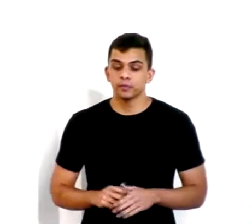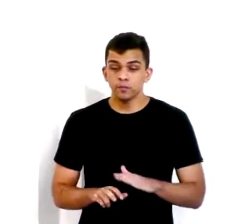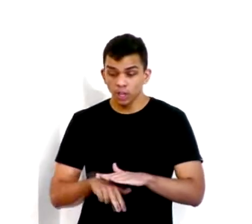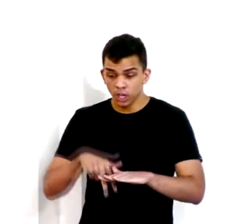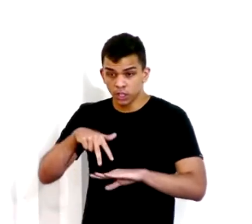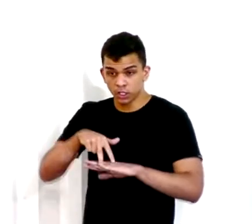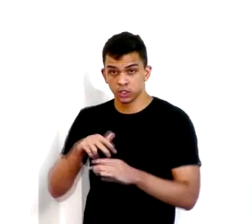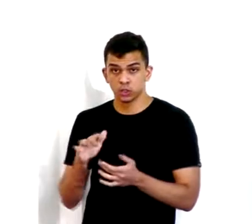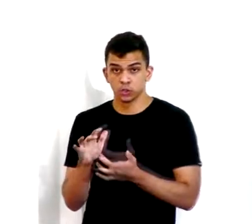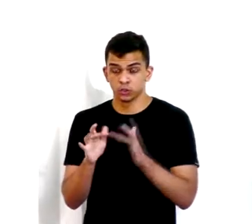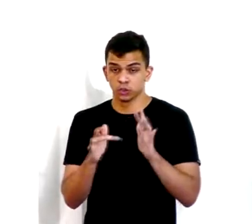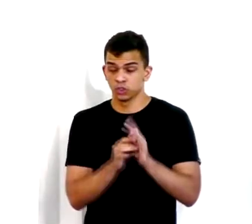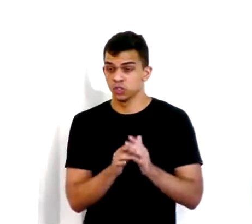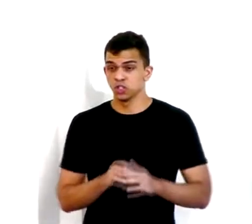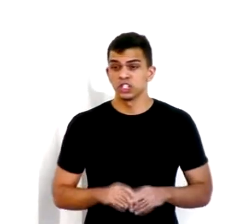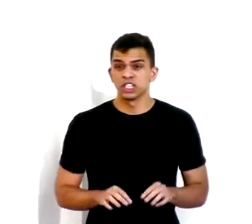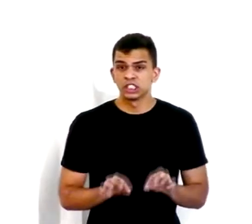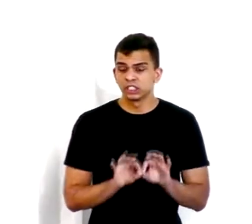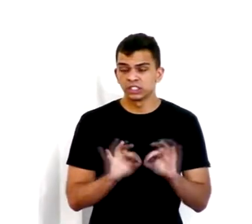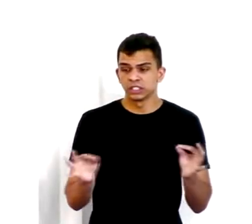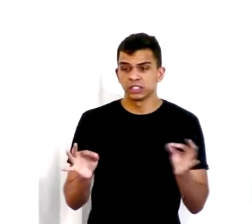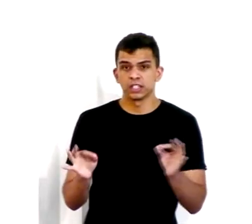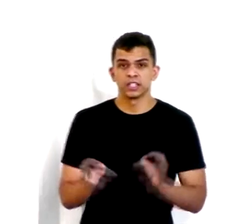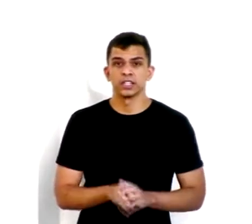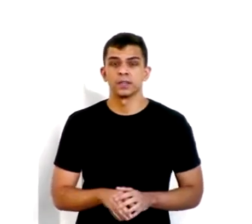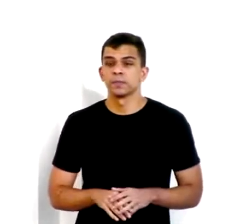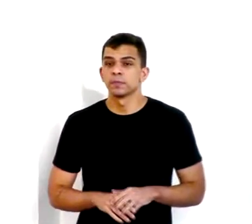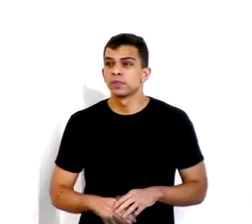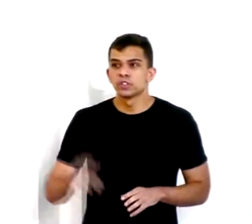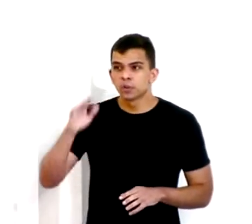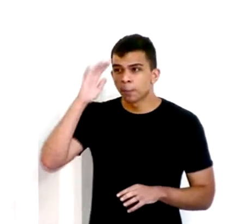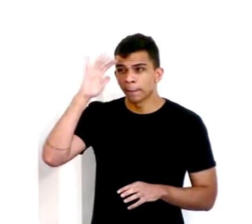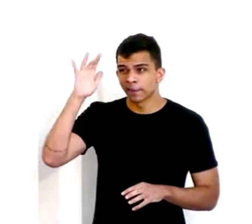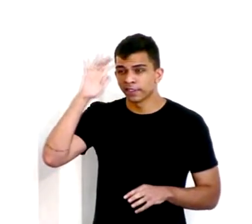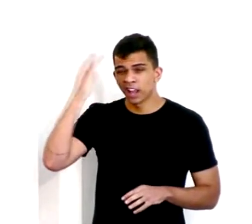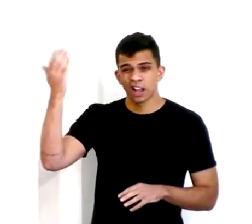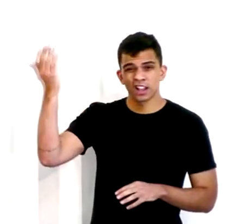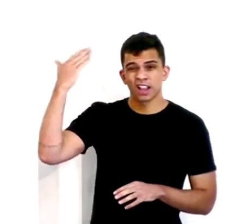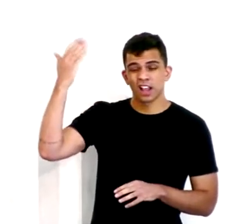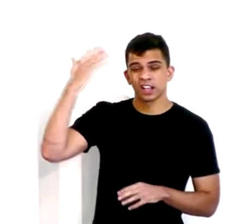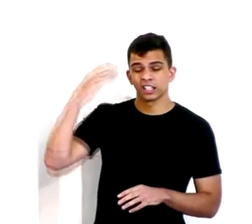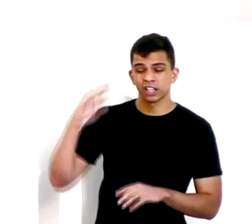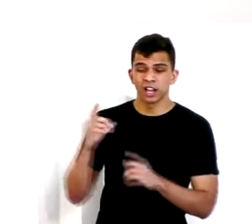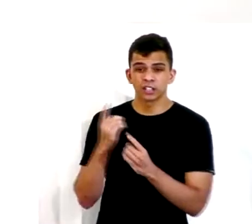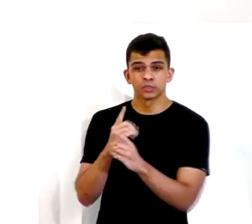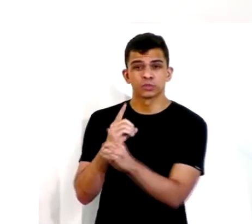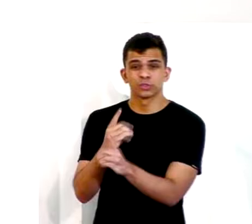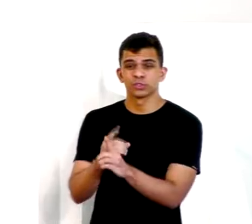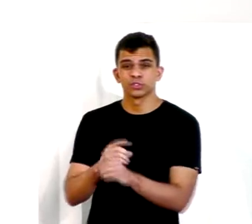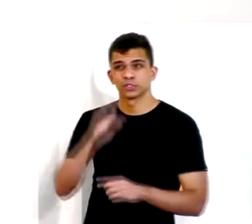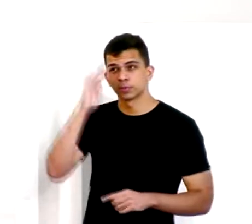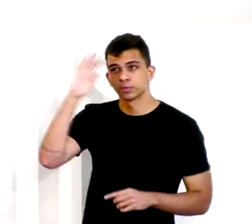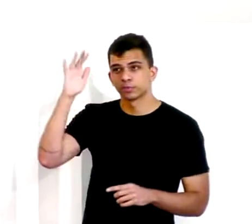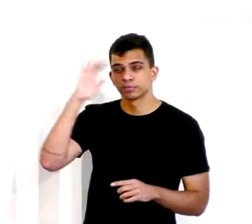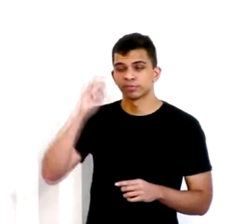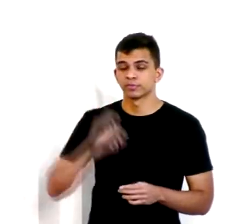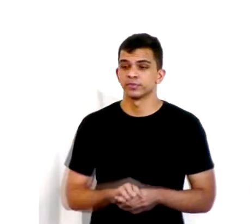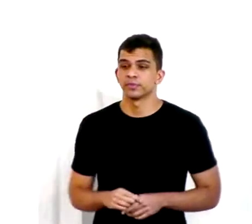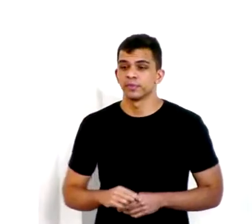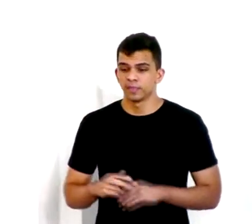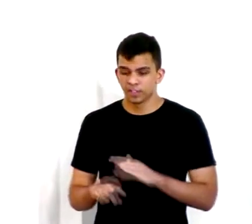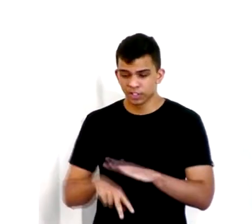uma ressurreição que ocorreu na mente e no coração dos seus discípulos. Jesus de fato não